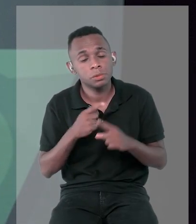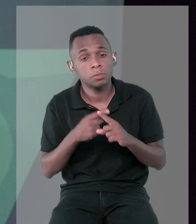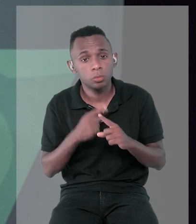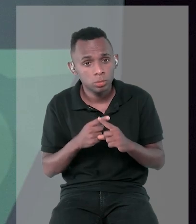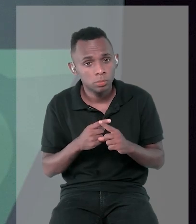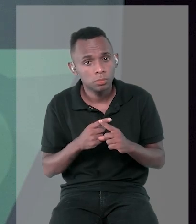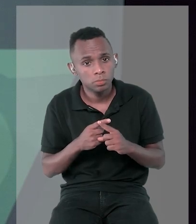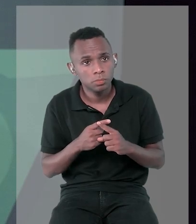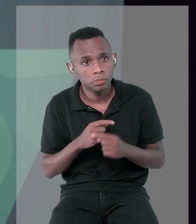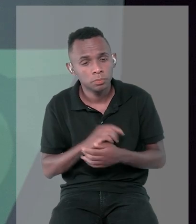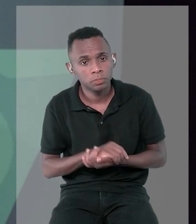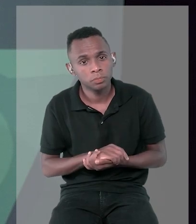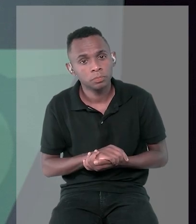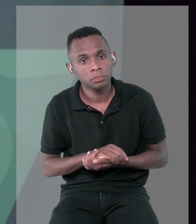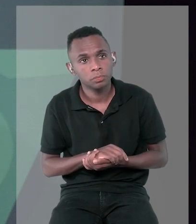que